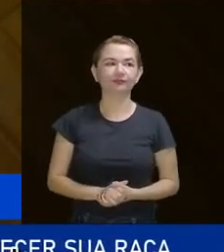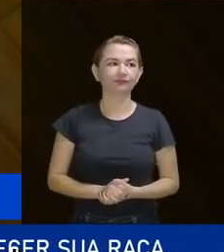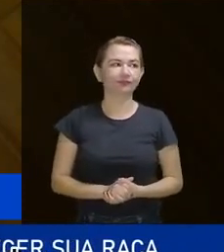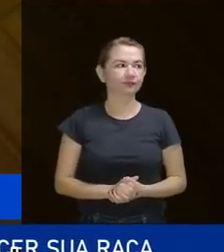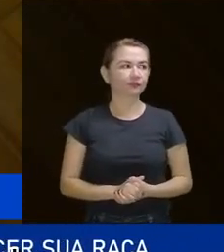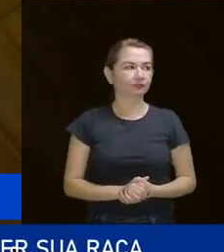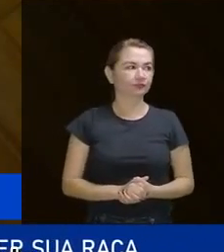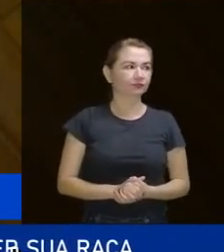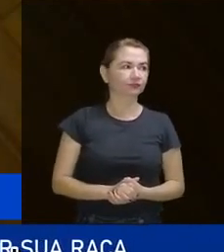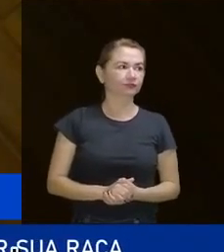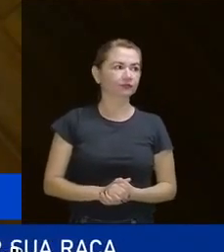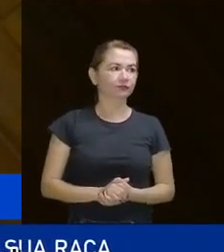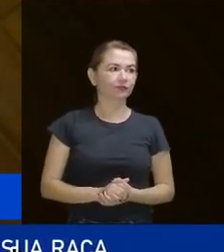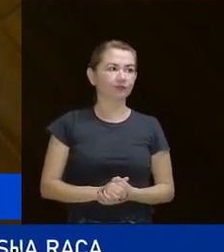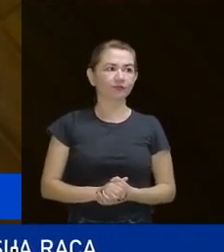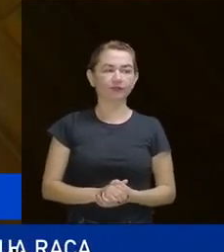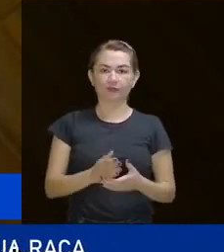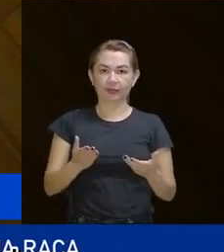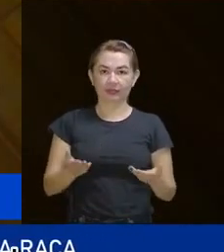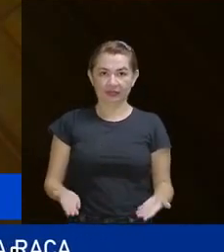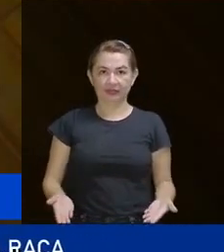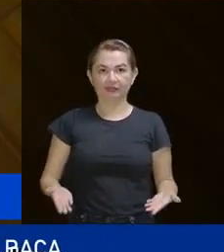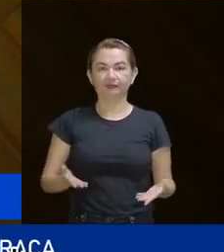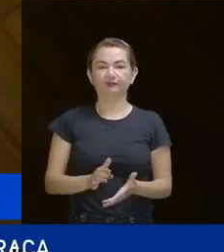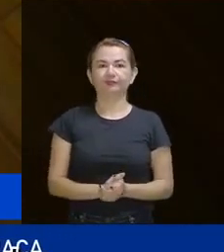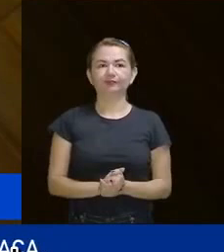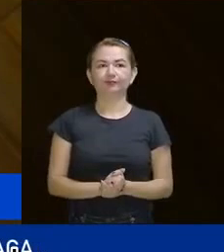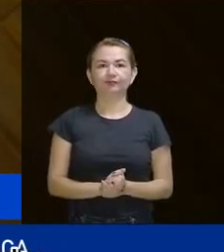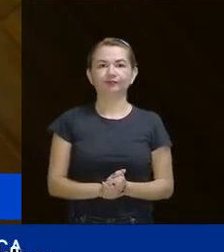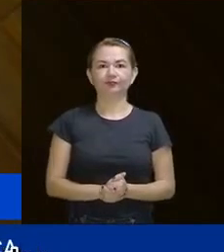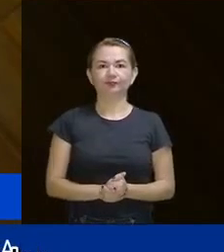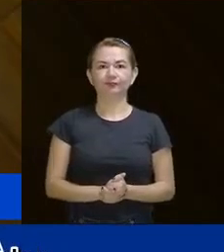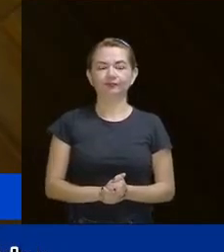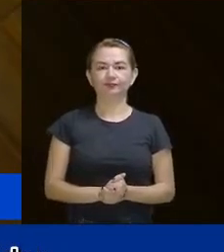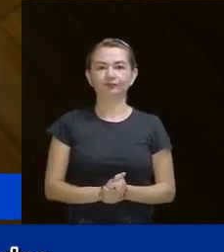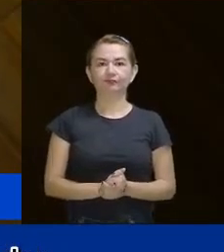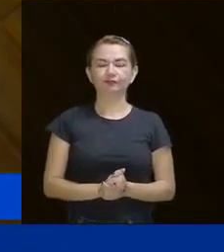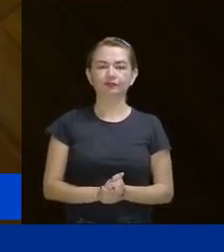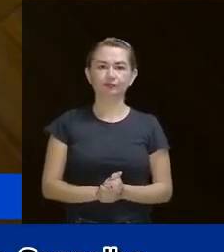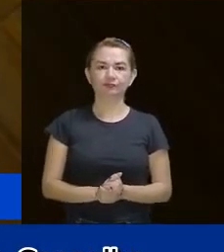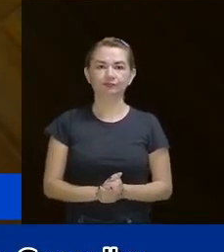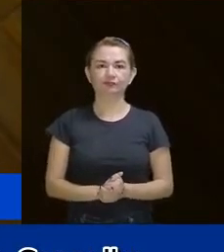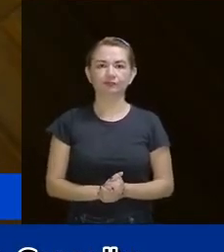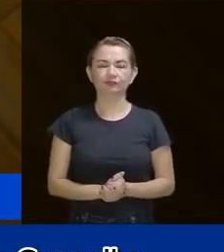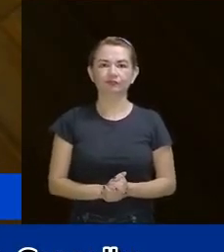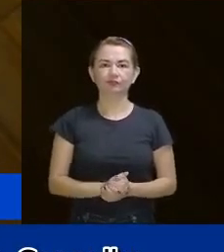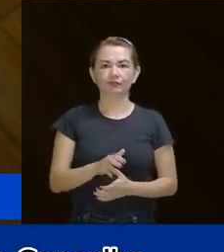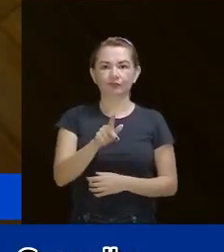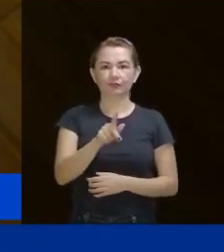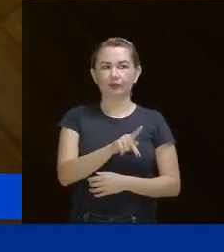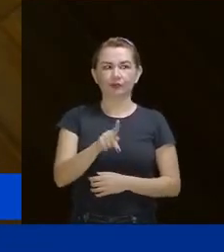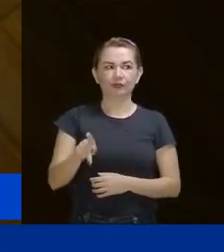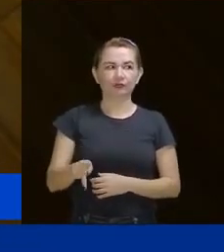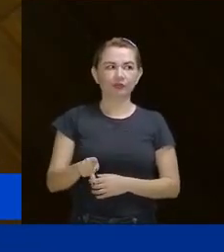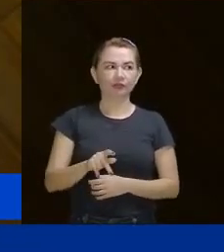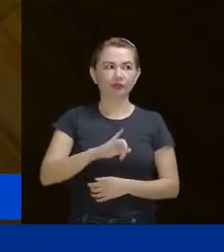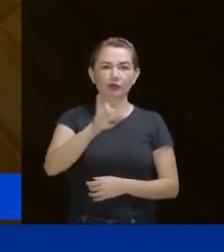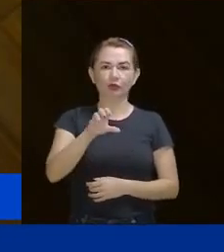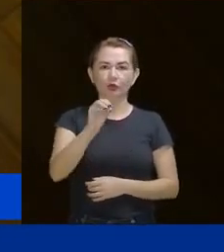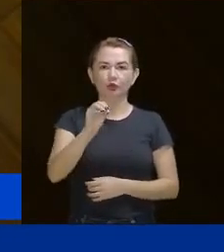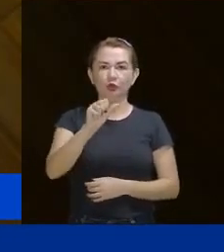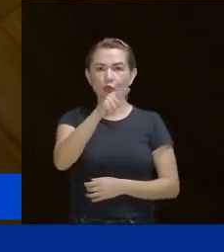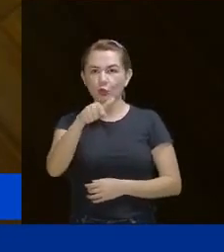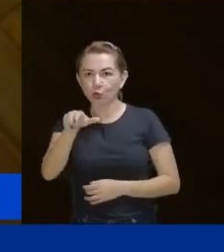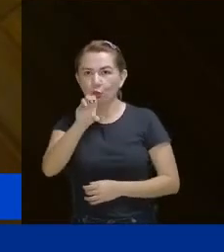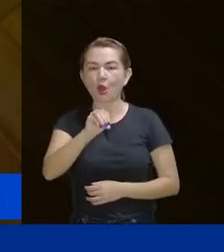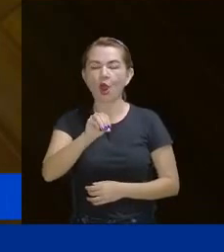Registramos a presença das seguintes autoridades: professor João Borges, Foco no senhor docente José da